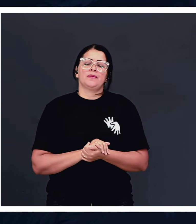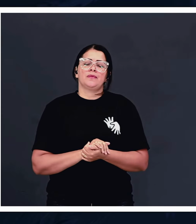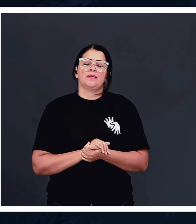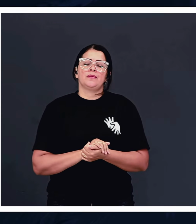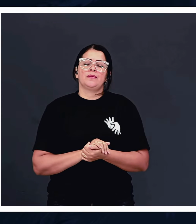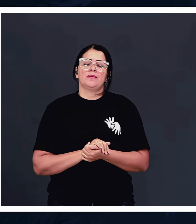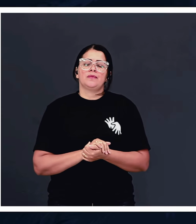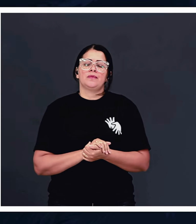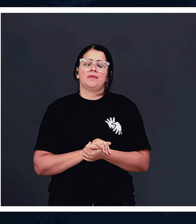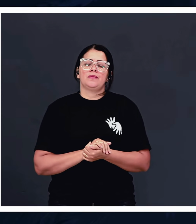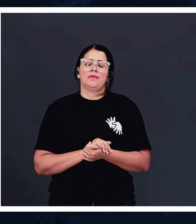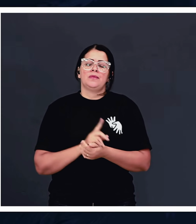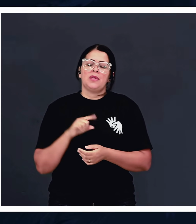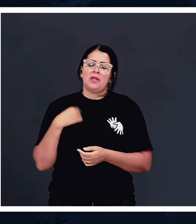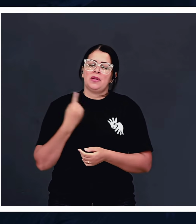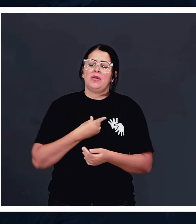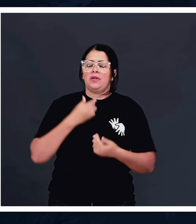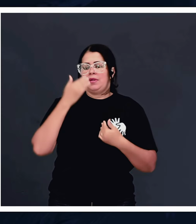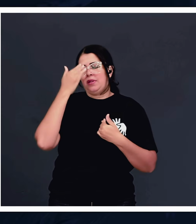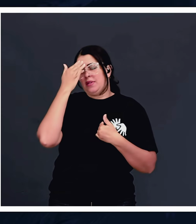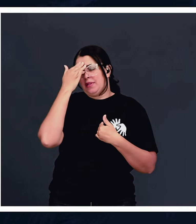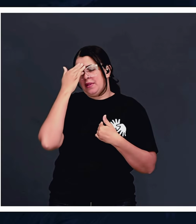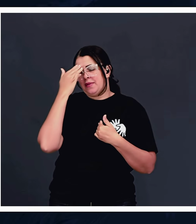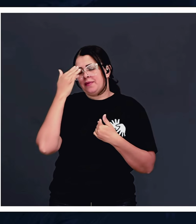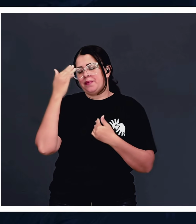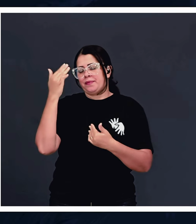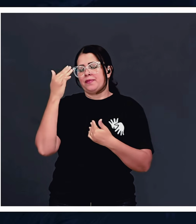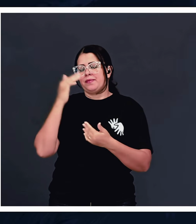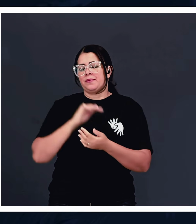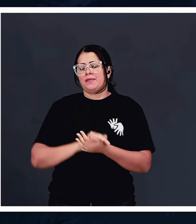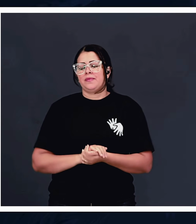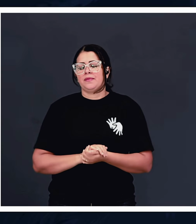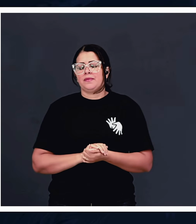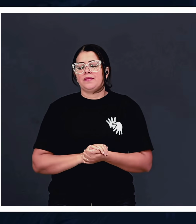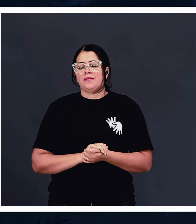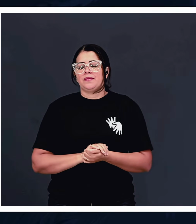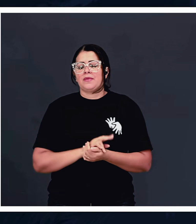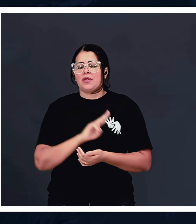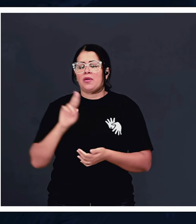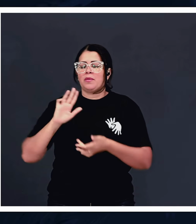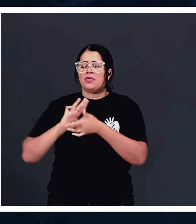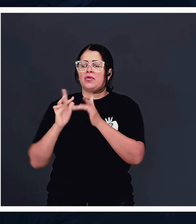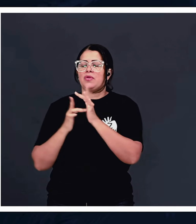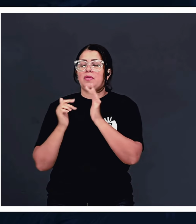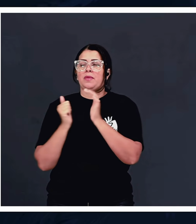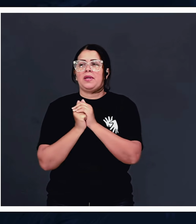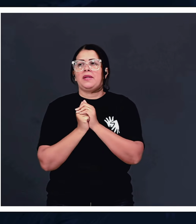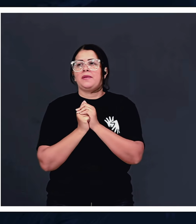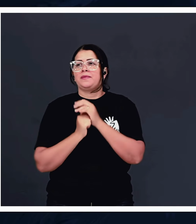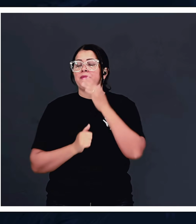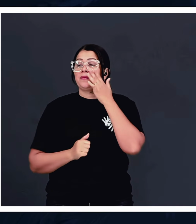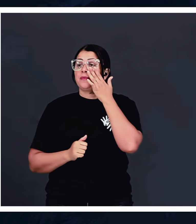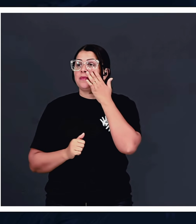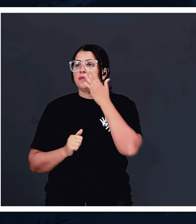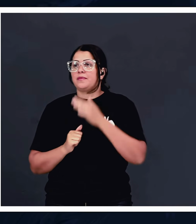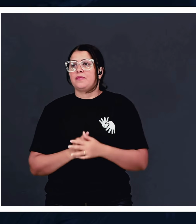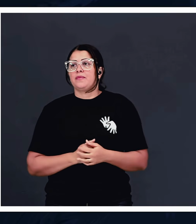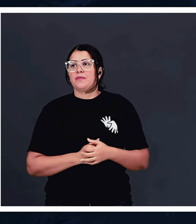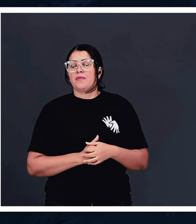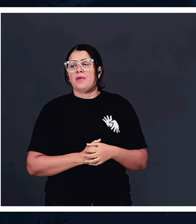Assim, meu Deus, nós te agradecemos e te louvamos, em nome de Jesus. Amém.